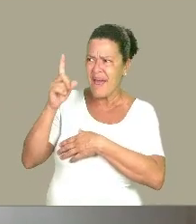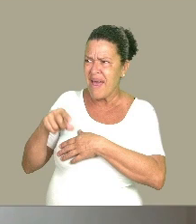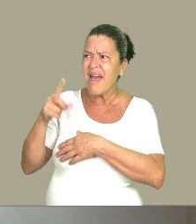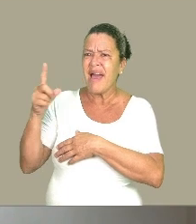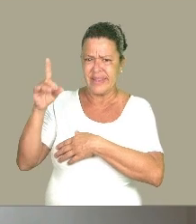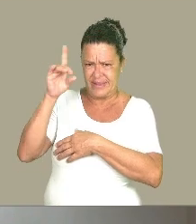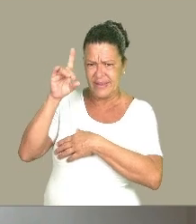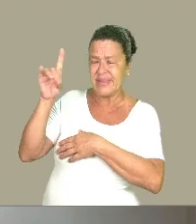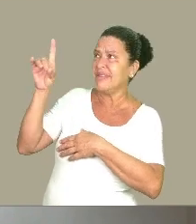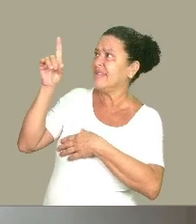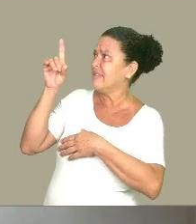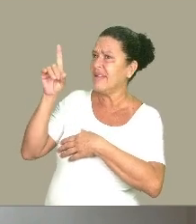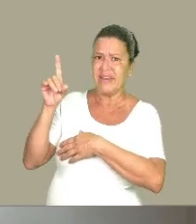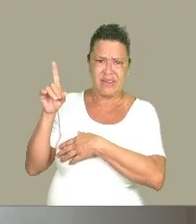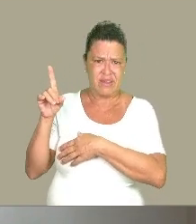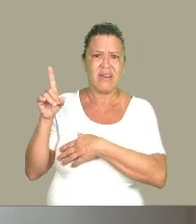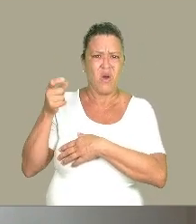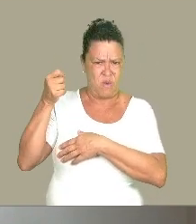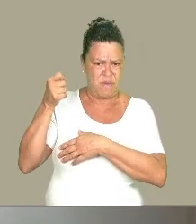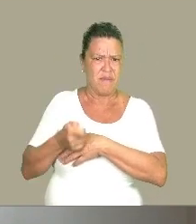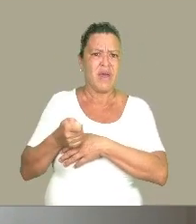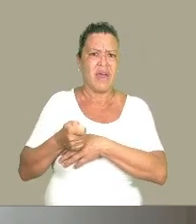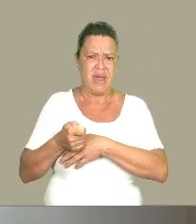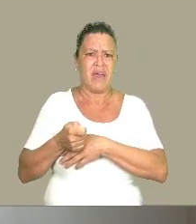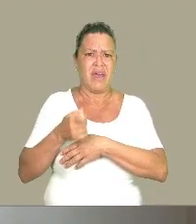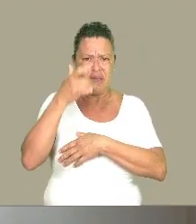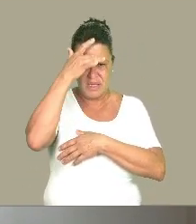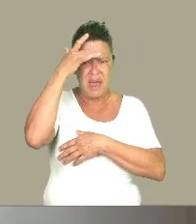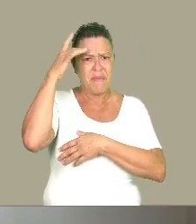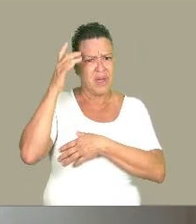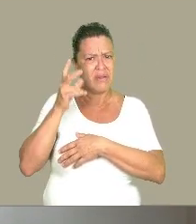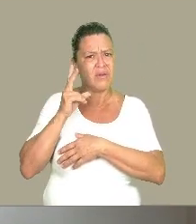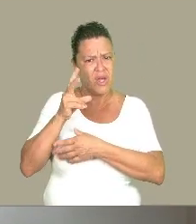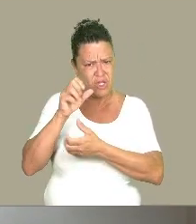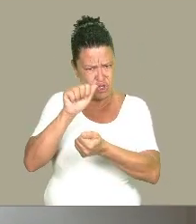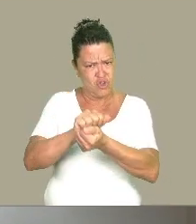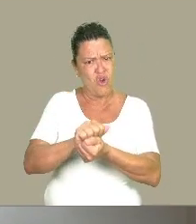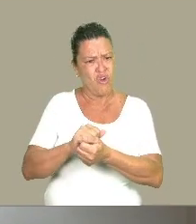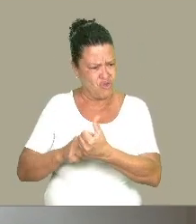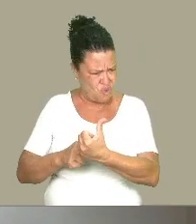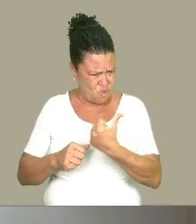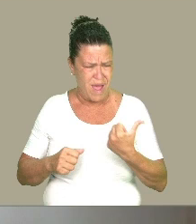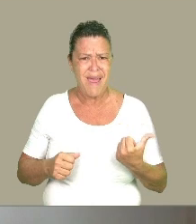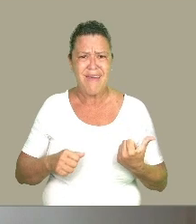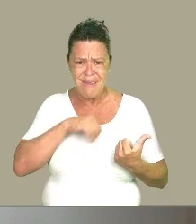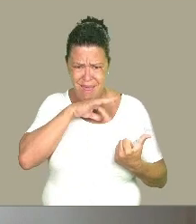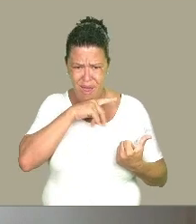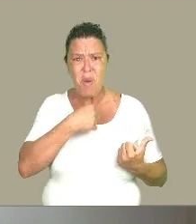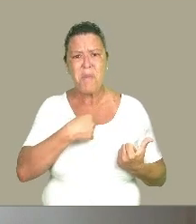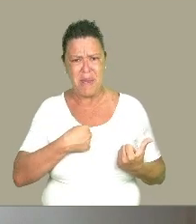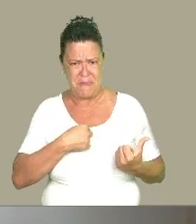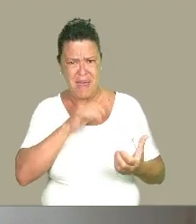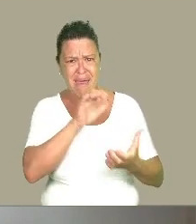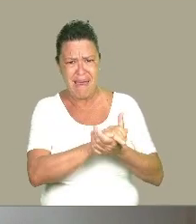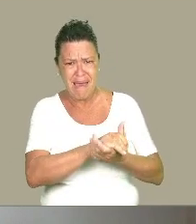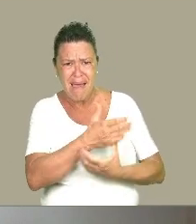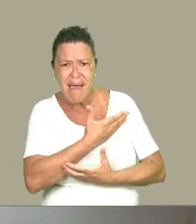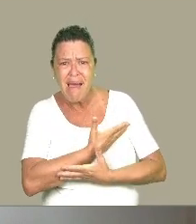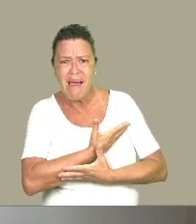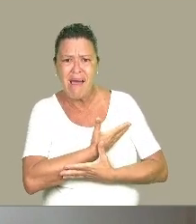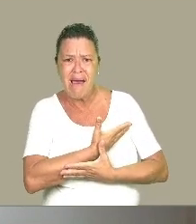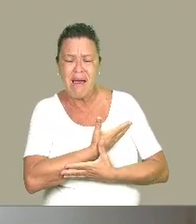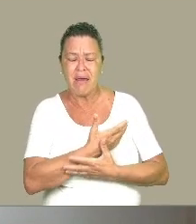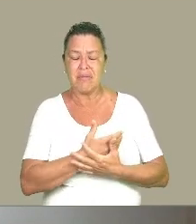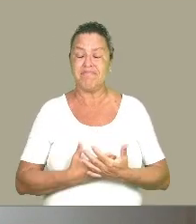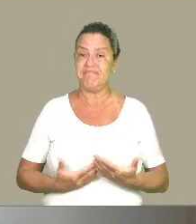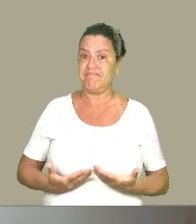Deus obrigue as pessoas a permanecer junto daquelas que lhe desagradam? Então é